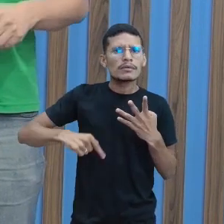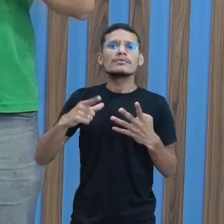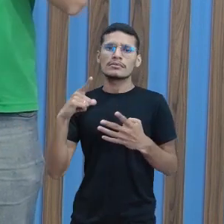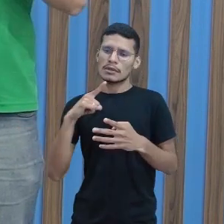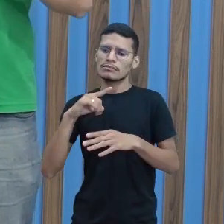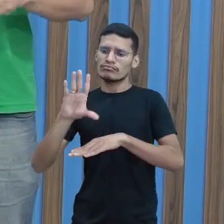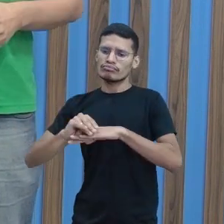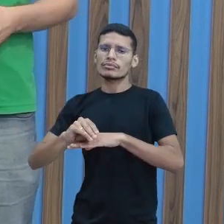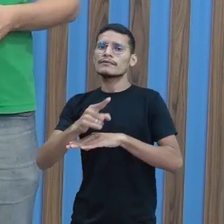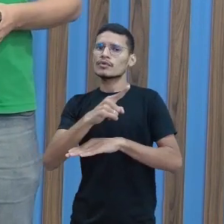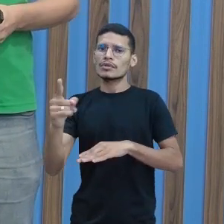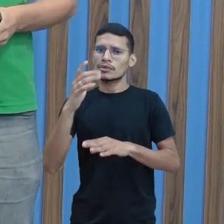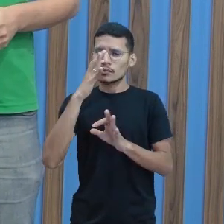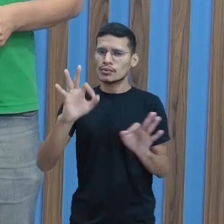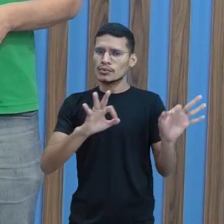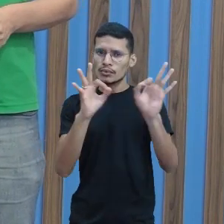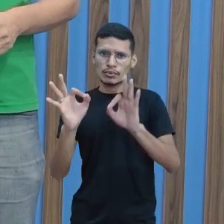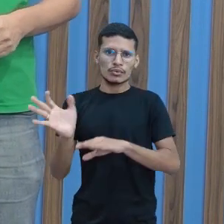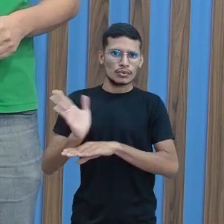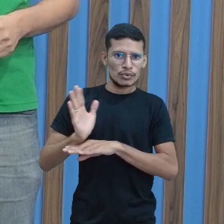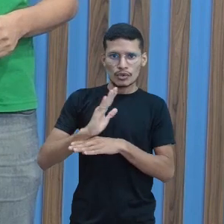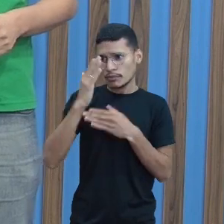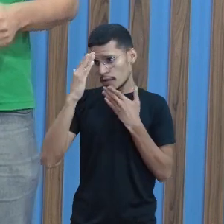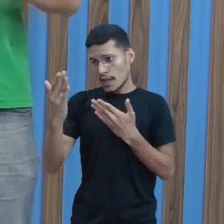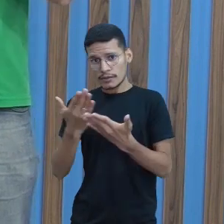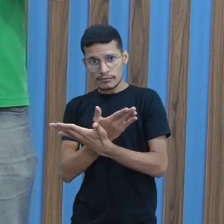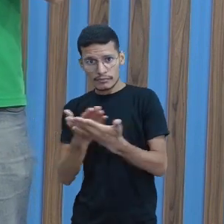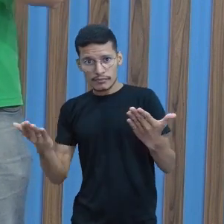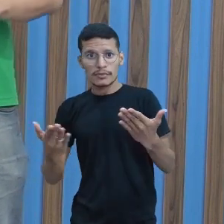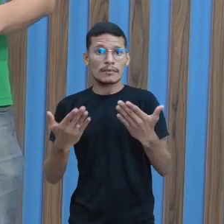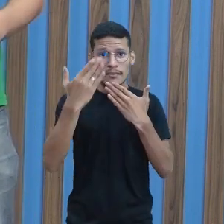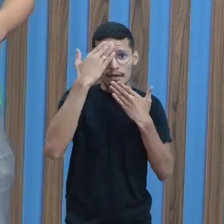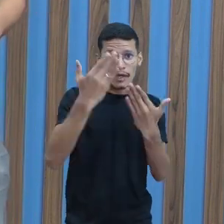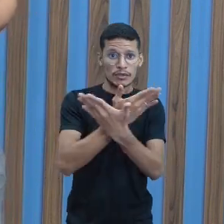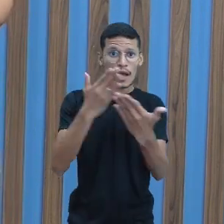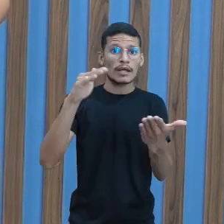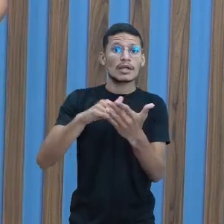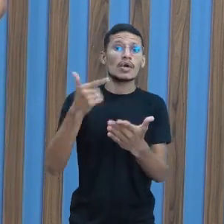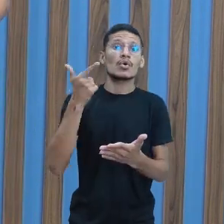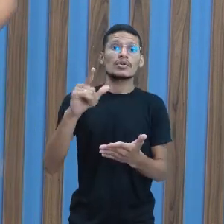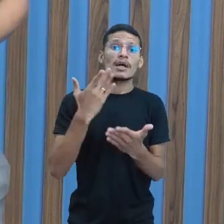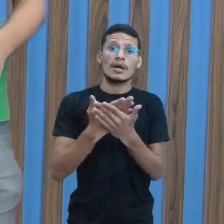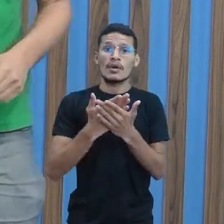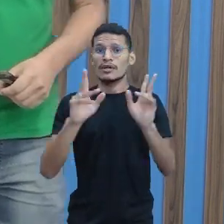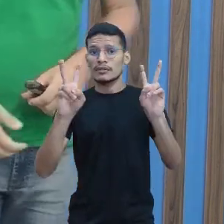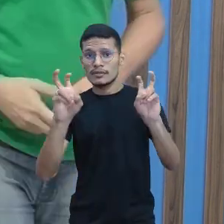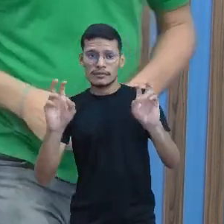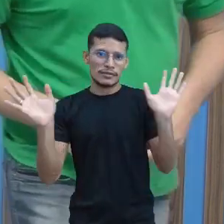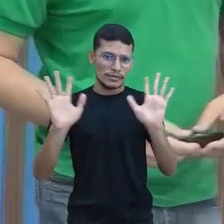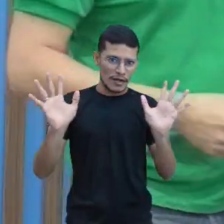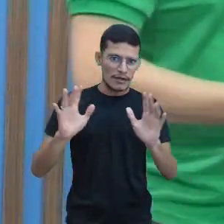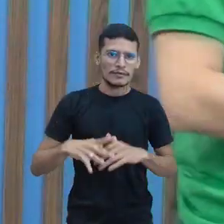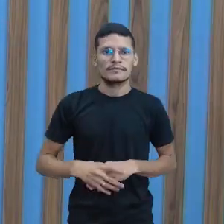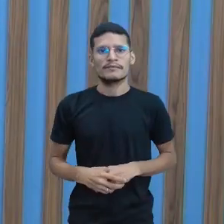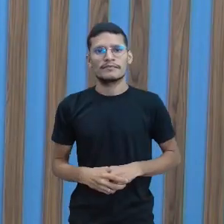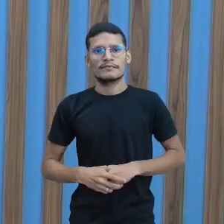um documentário muito bacana que eu deixei aí para vocês. Obrigado, Plínio, professor Luciano, valeu, gente, até a próxima aula, a gente segue no tema. Valeu, tchauzinho.